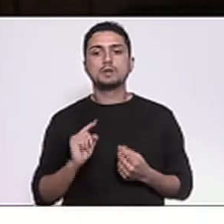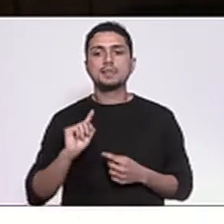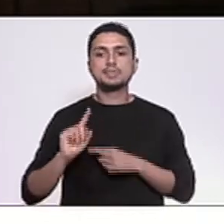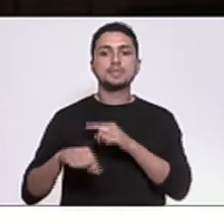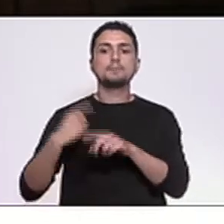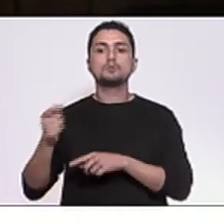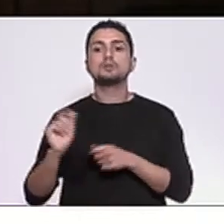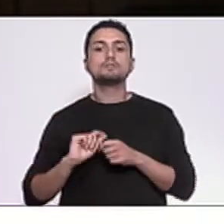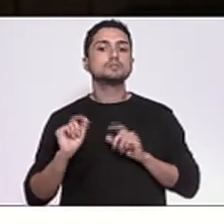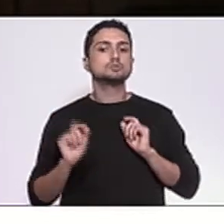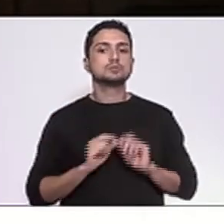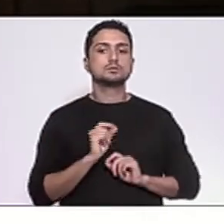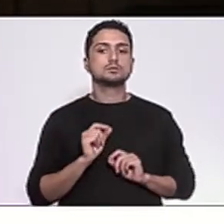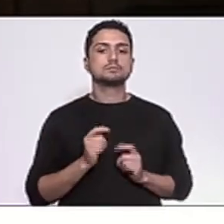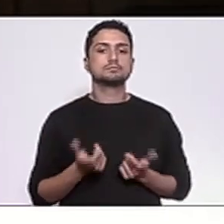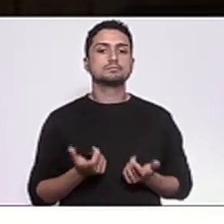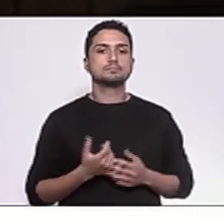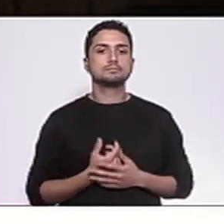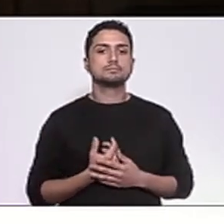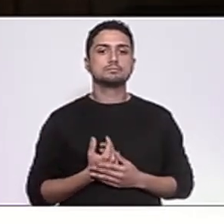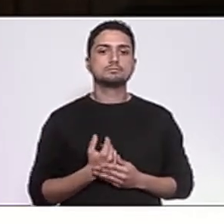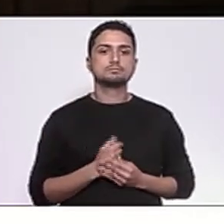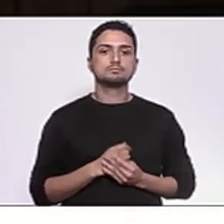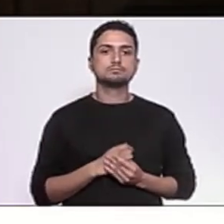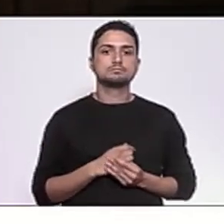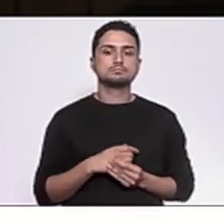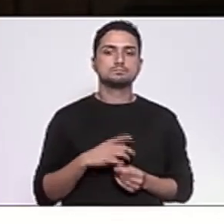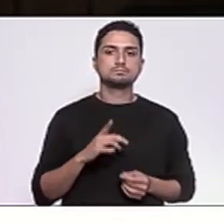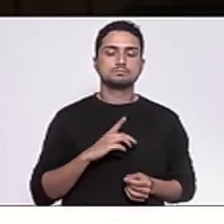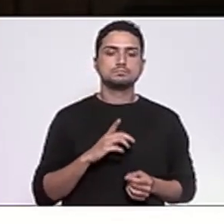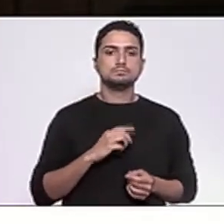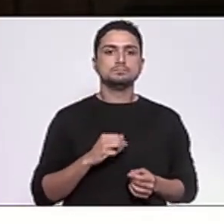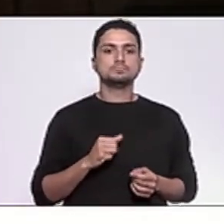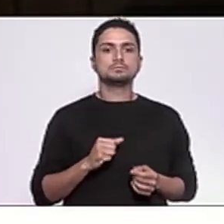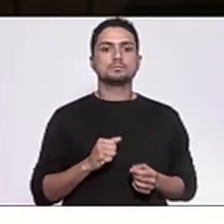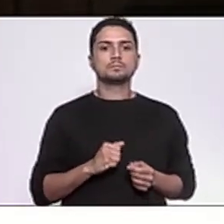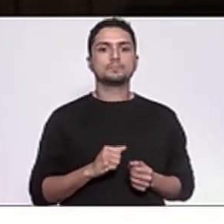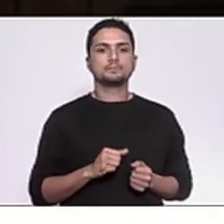concomitantemente, o processo de escoramento e